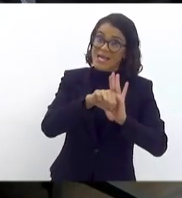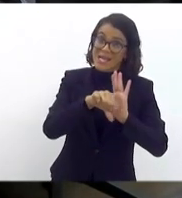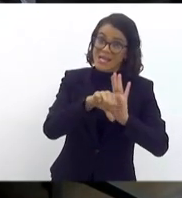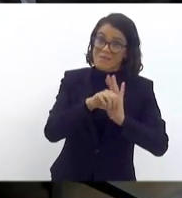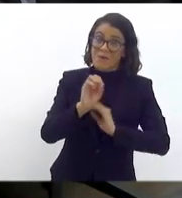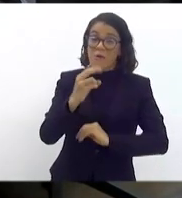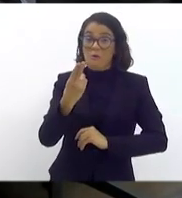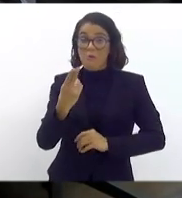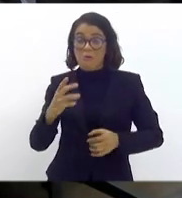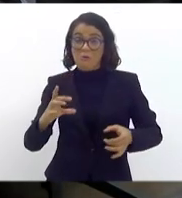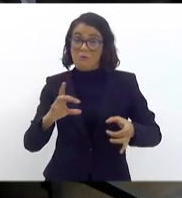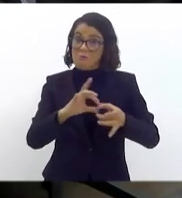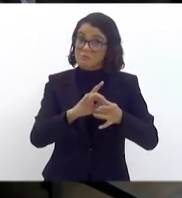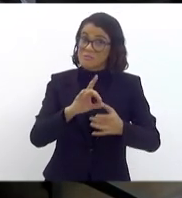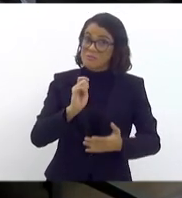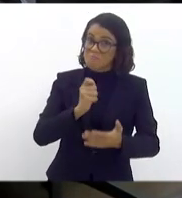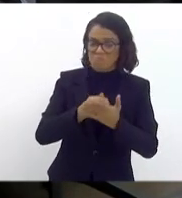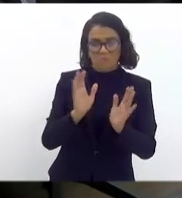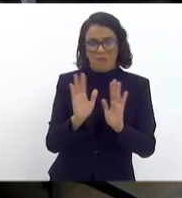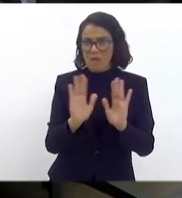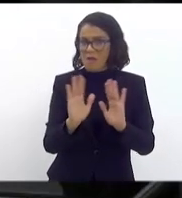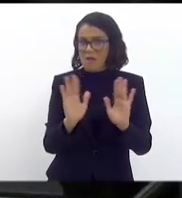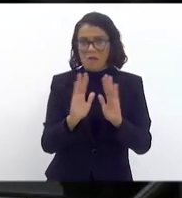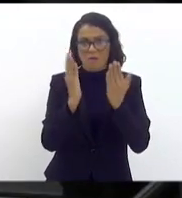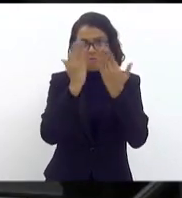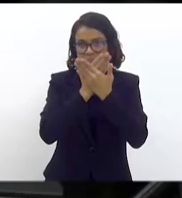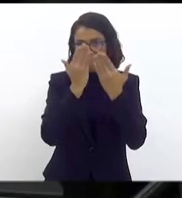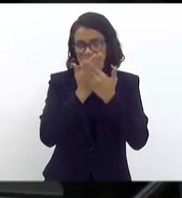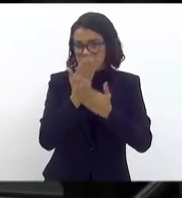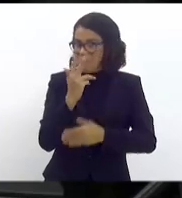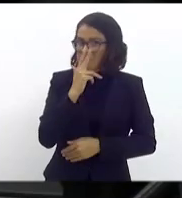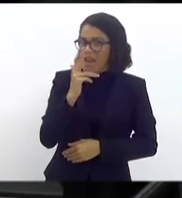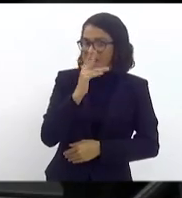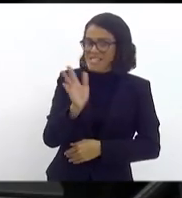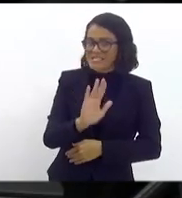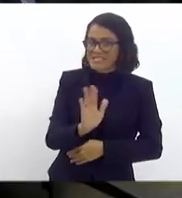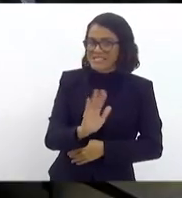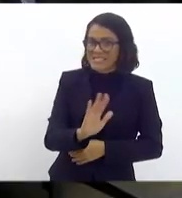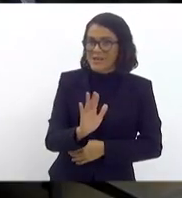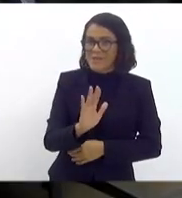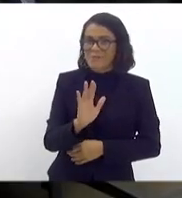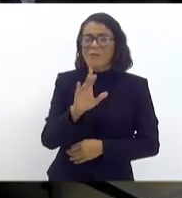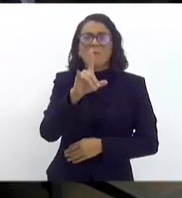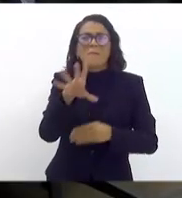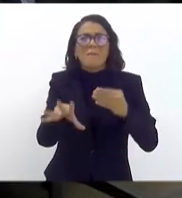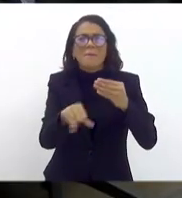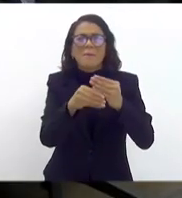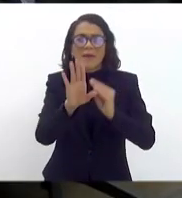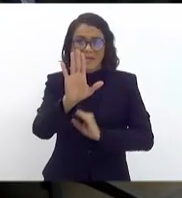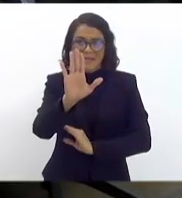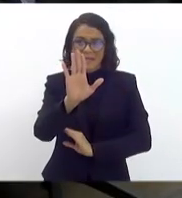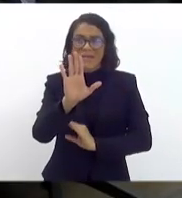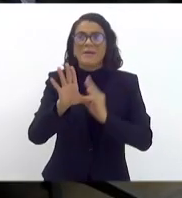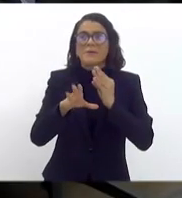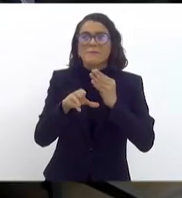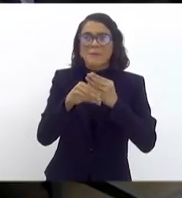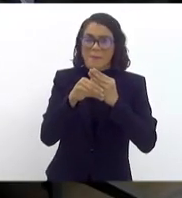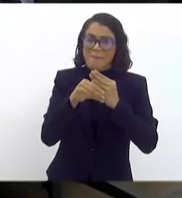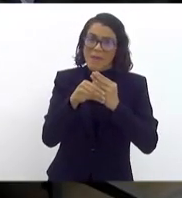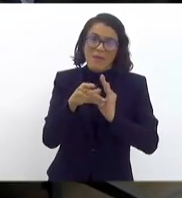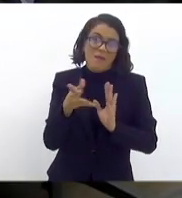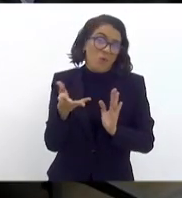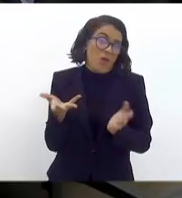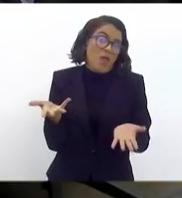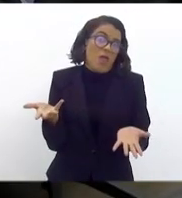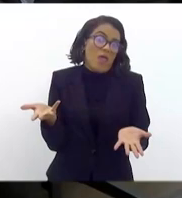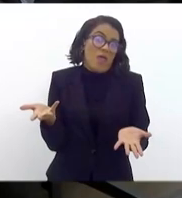consignação em pagamento? Não me parece. Não me parece. Não me parece. É só complementar aqui a sua fala. Não me